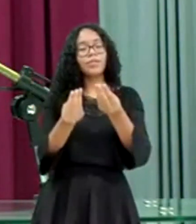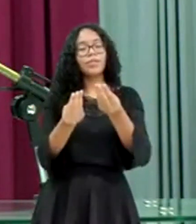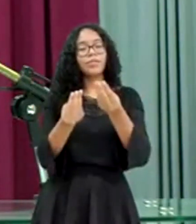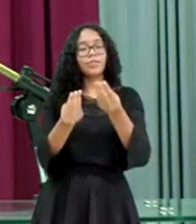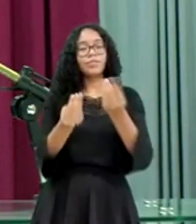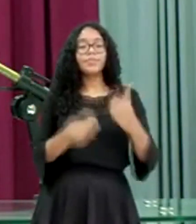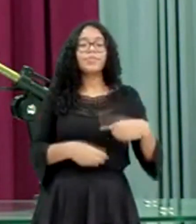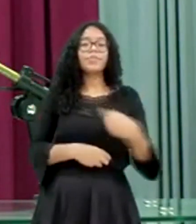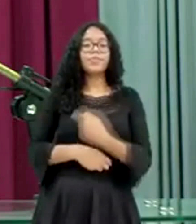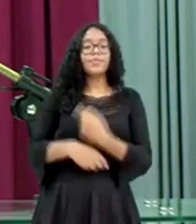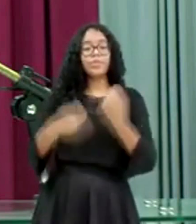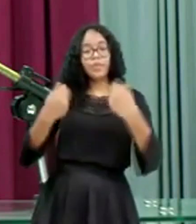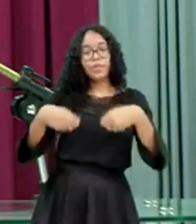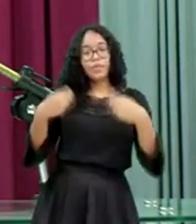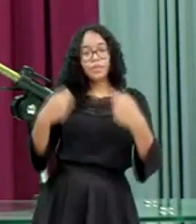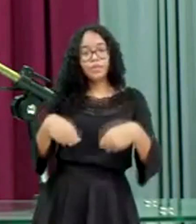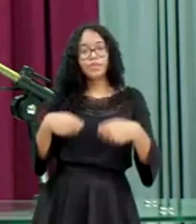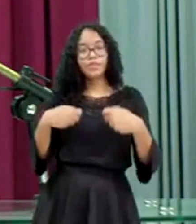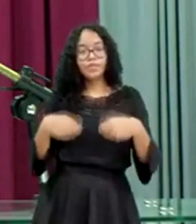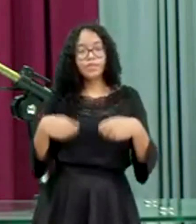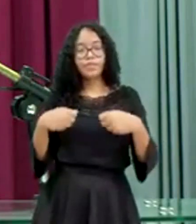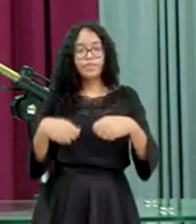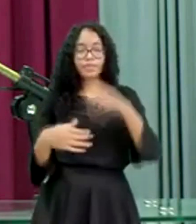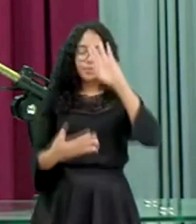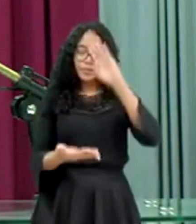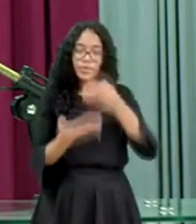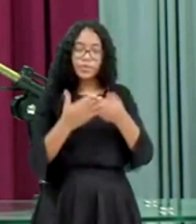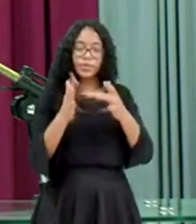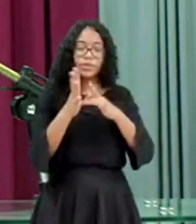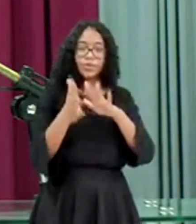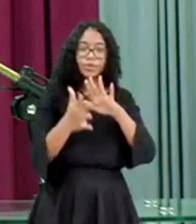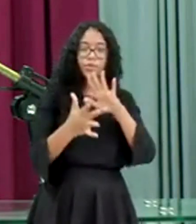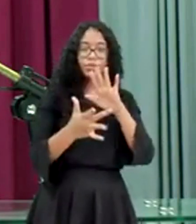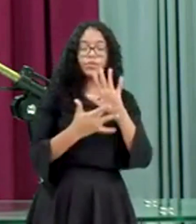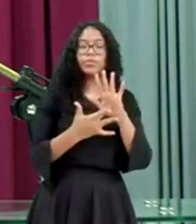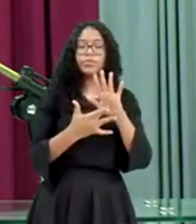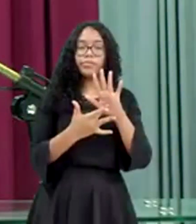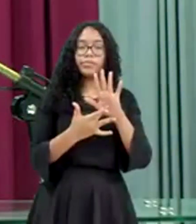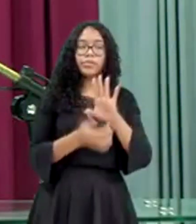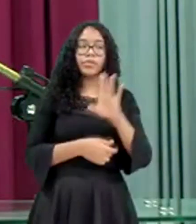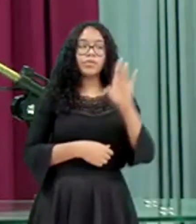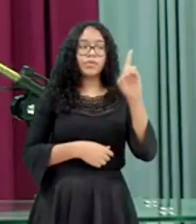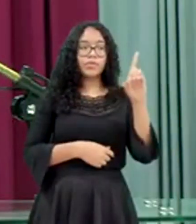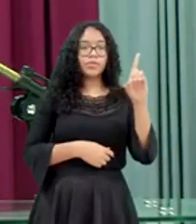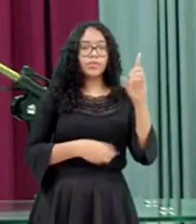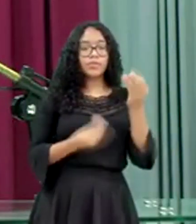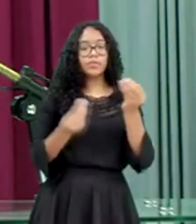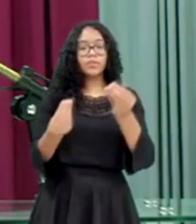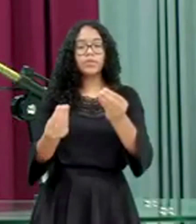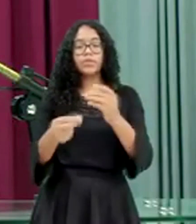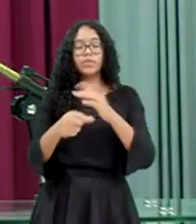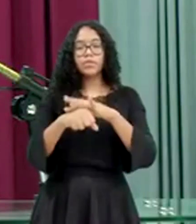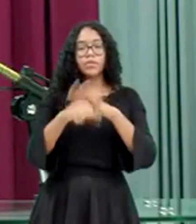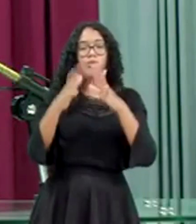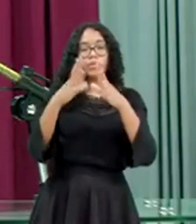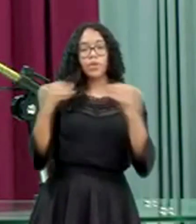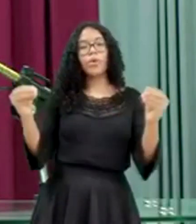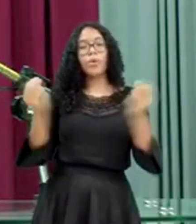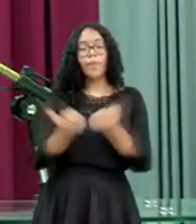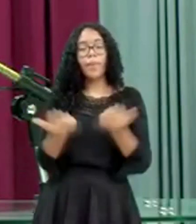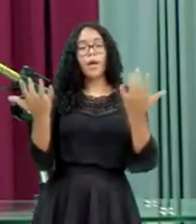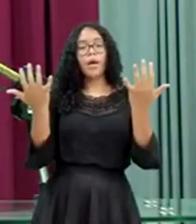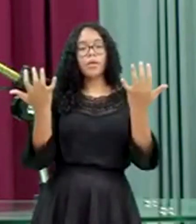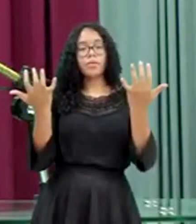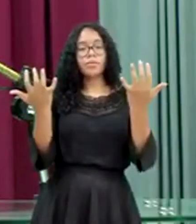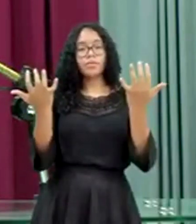Nós precisamos crer que Deus fará o milagre. Nós vamos continuar crendo que Deus fará um